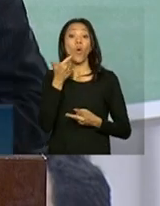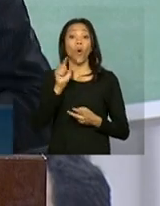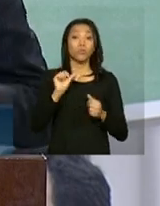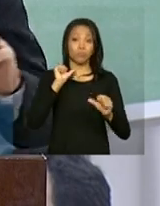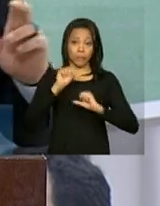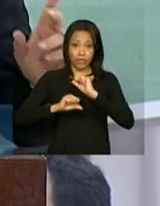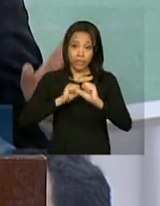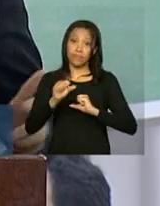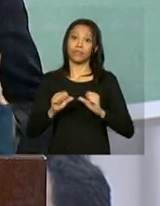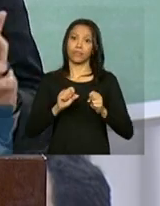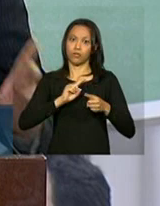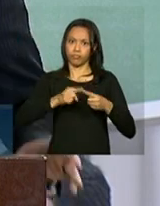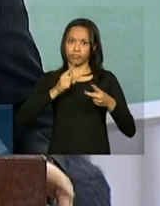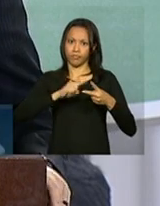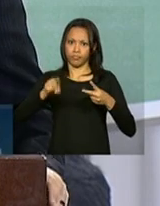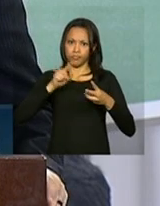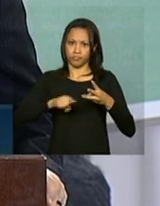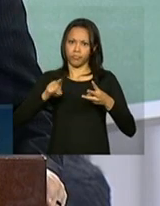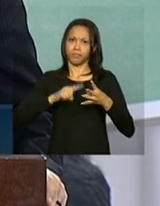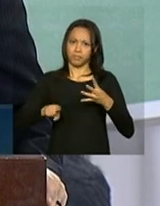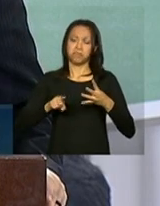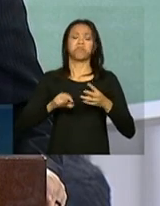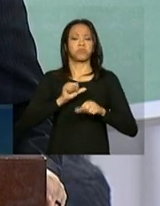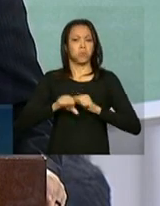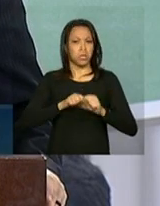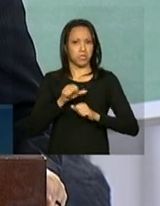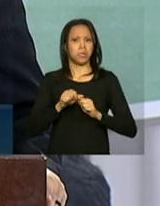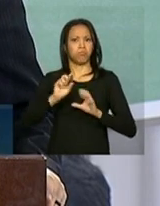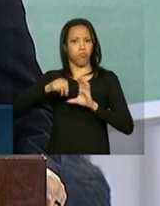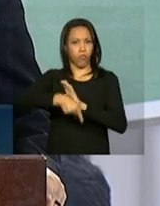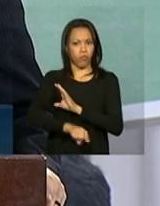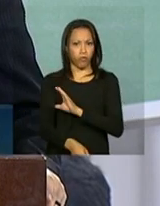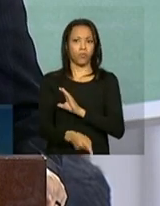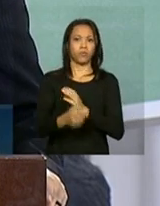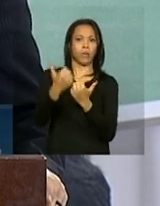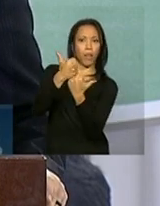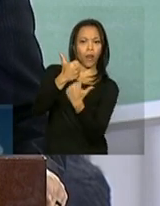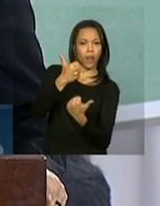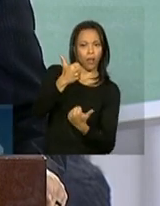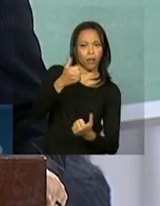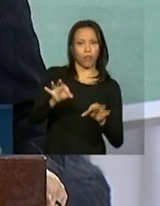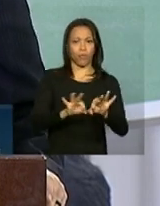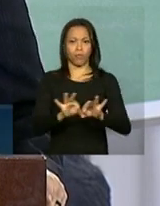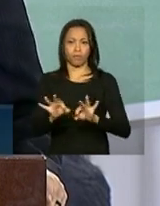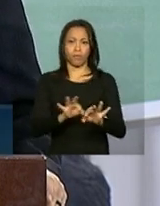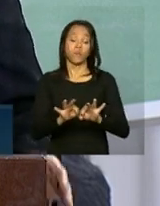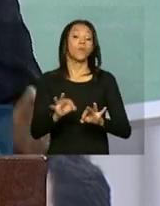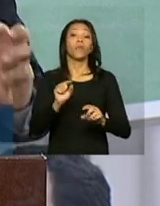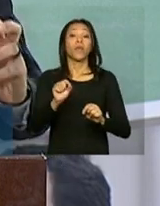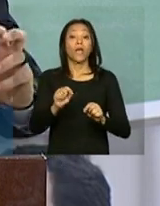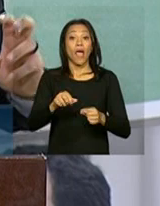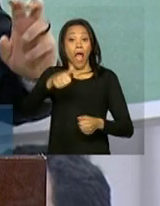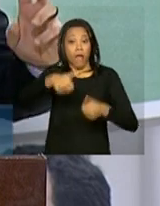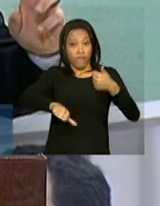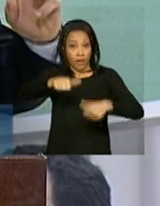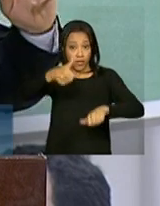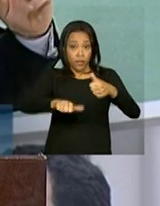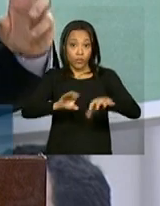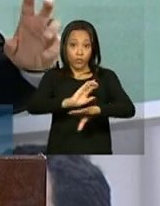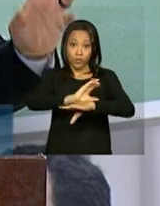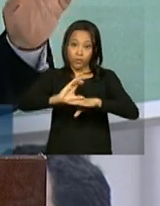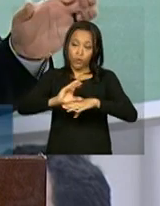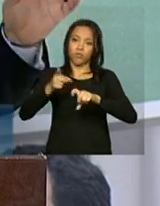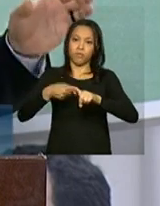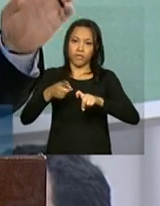importante, vocês vejam que são mudanças estruturantes e profundas, é na avaliação dos cursos de medicina. O INEP, que é a